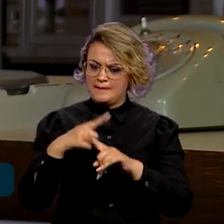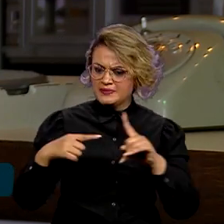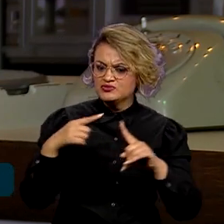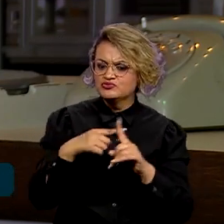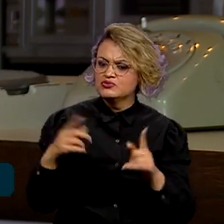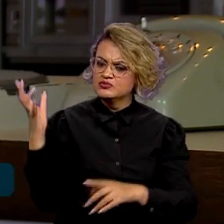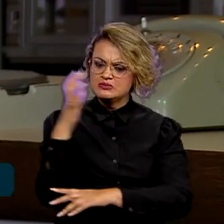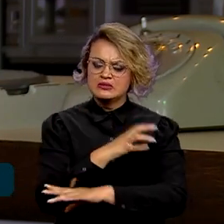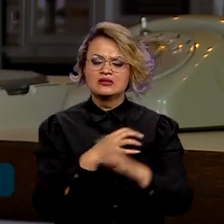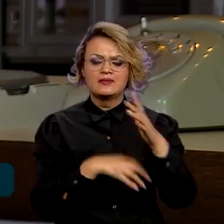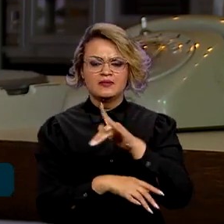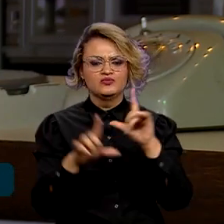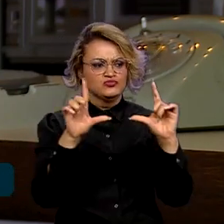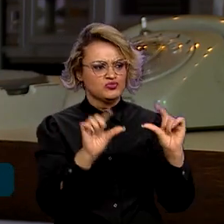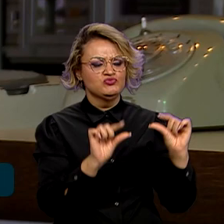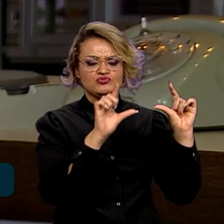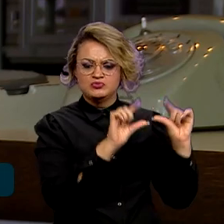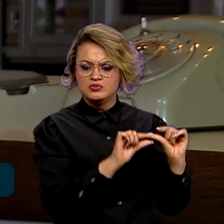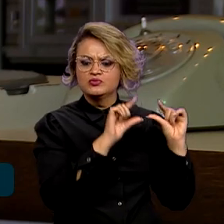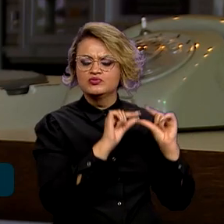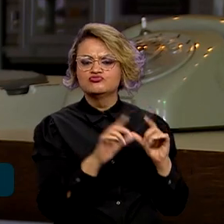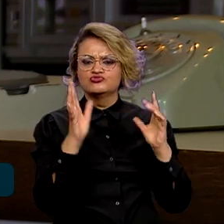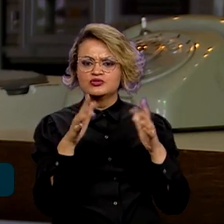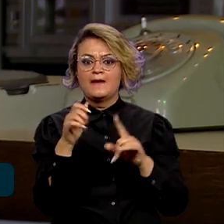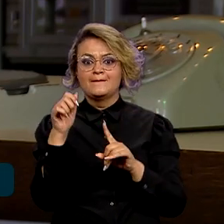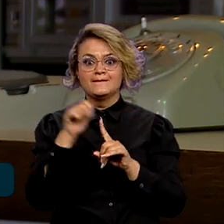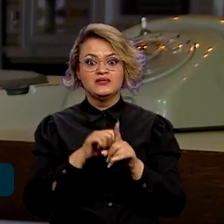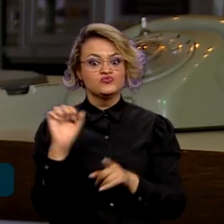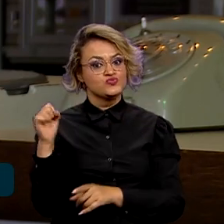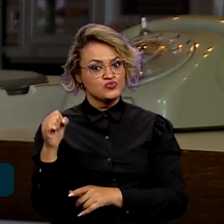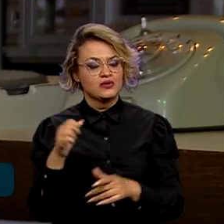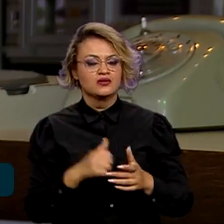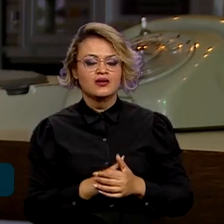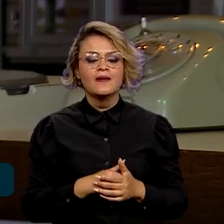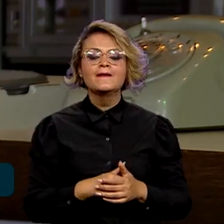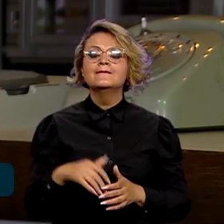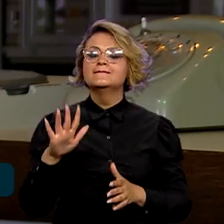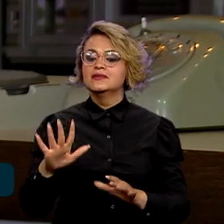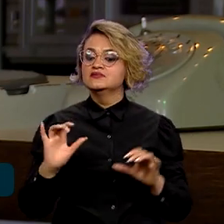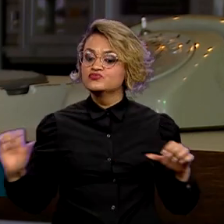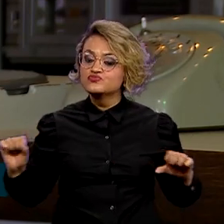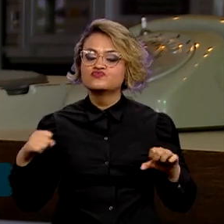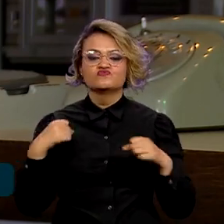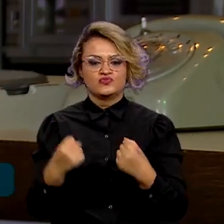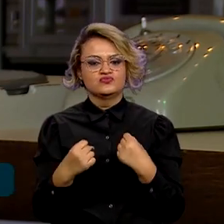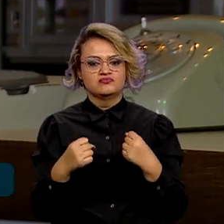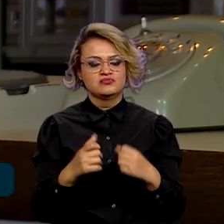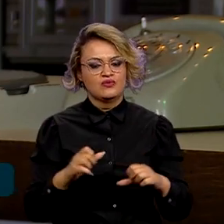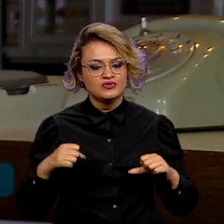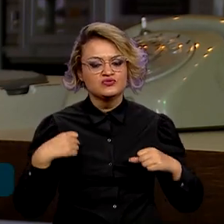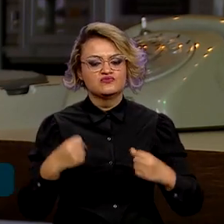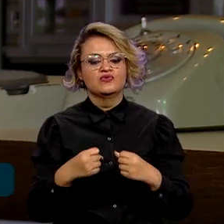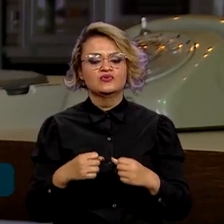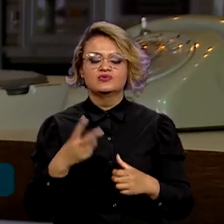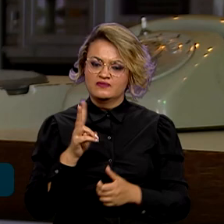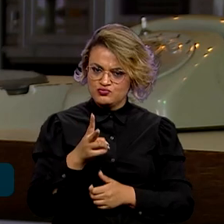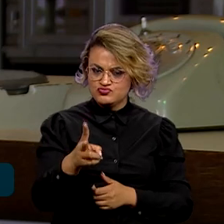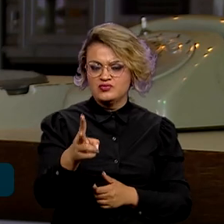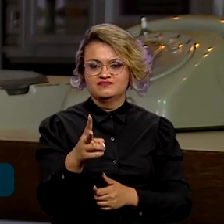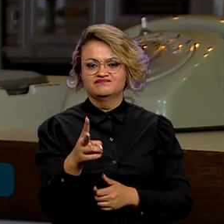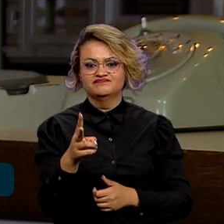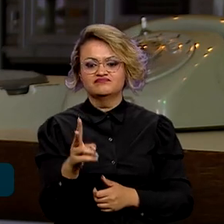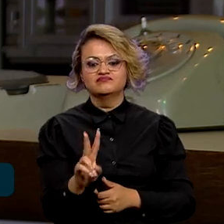do desmatamento nesses primeiros 8 meses. Mas é um esforço que ainda vai ser